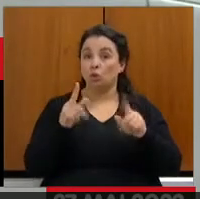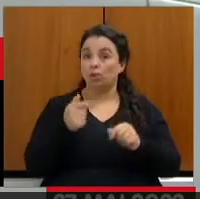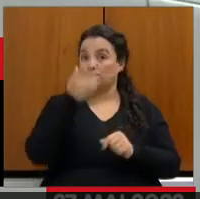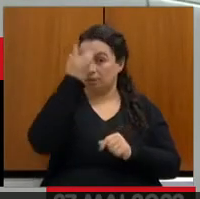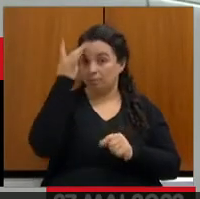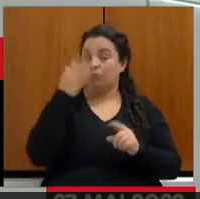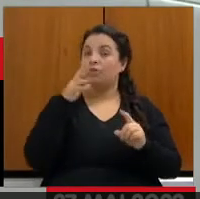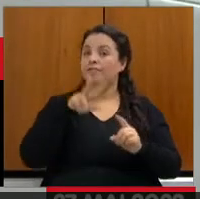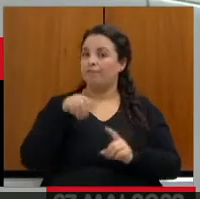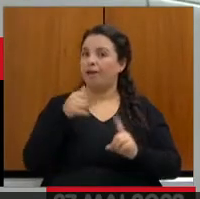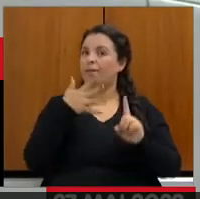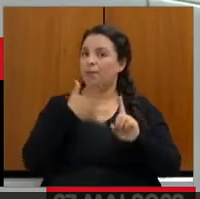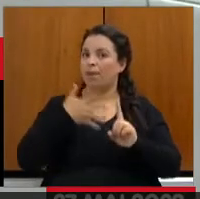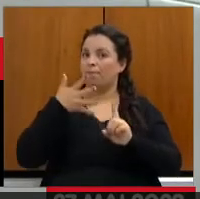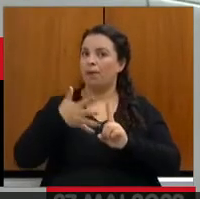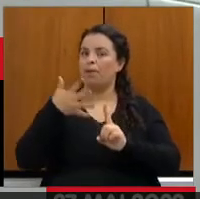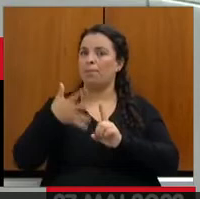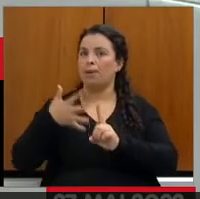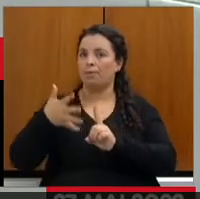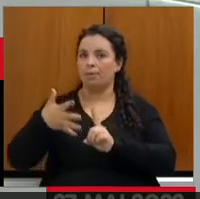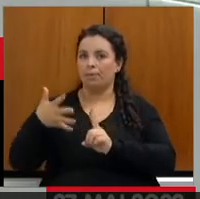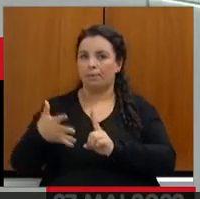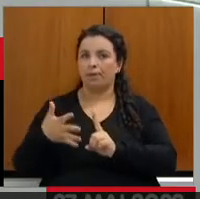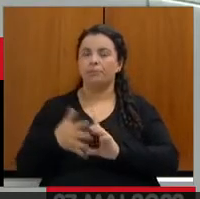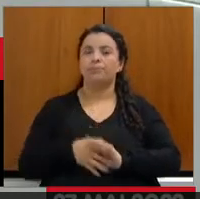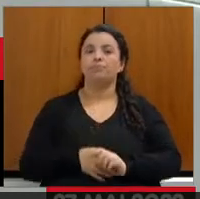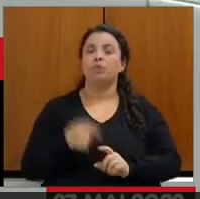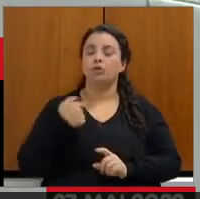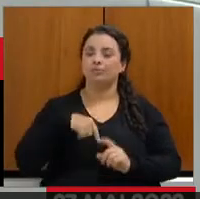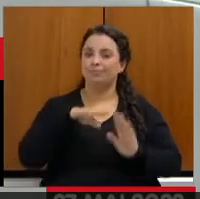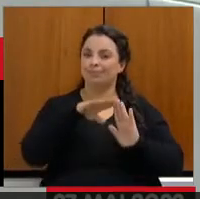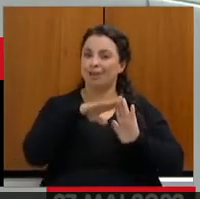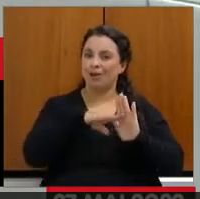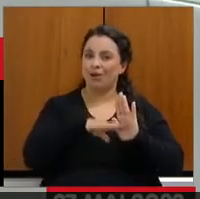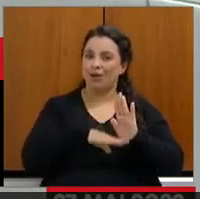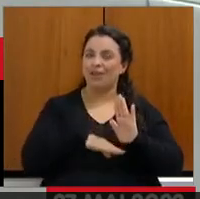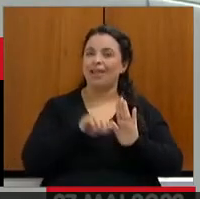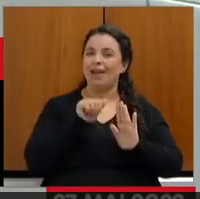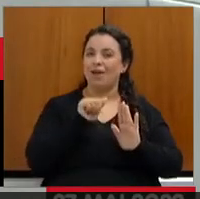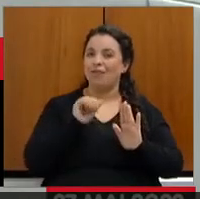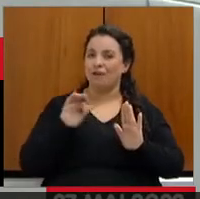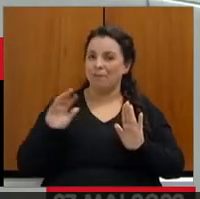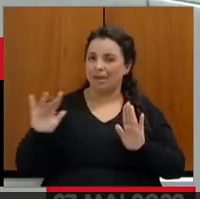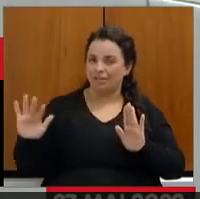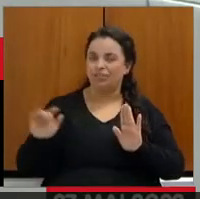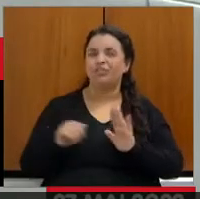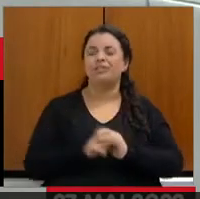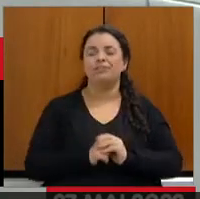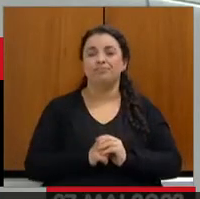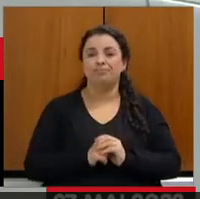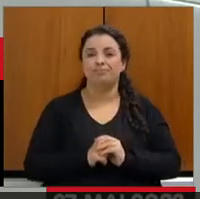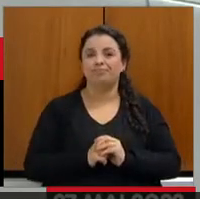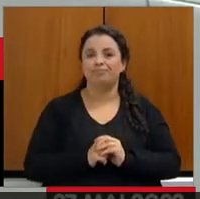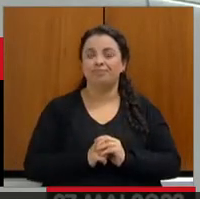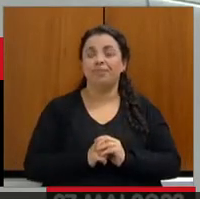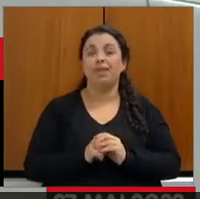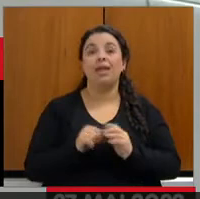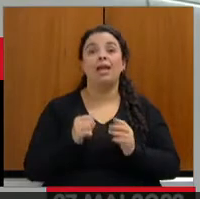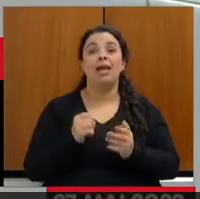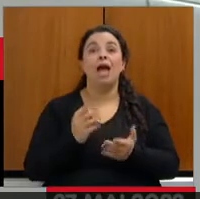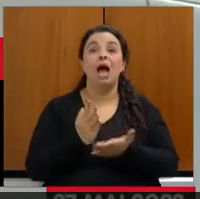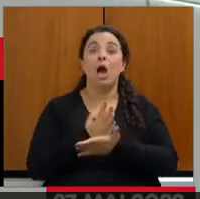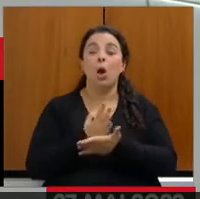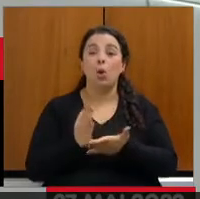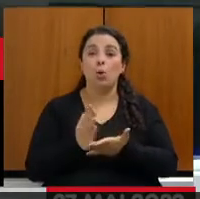nossas companheiras Aqui estamos seguintes aqui pela ordem alfabética como vocês perceberam e tem algumas